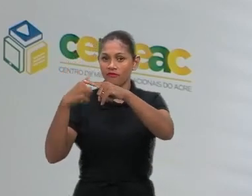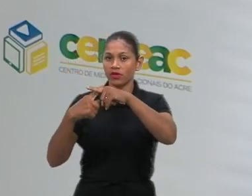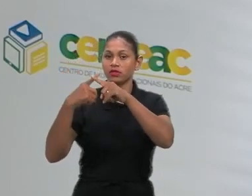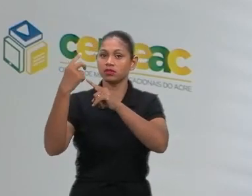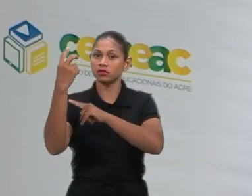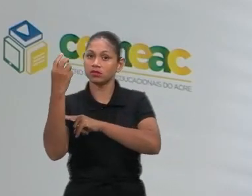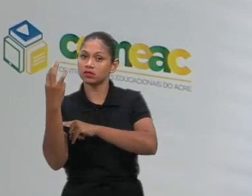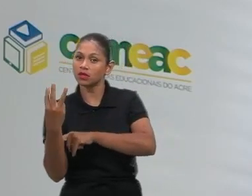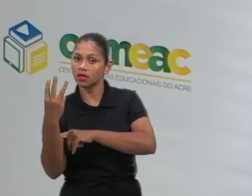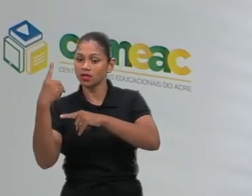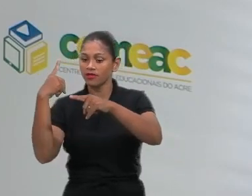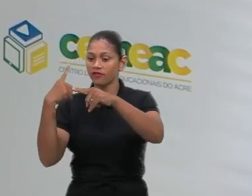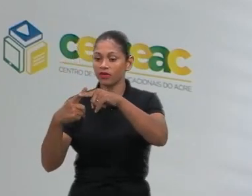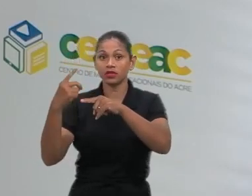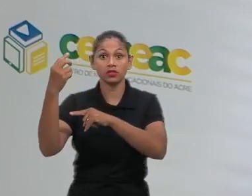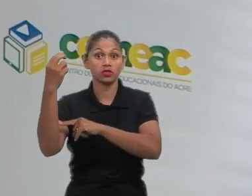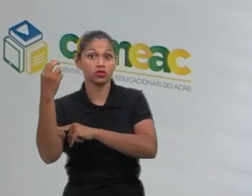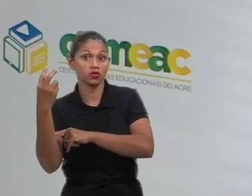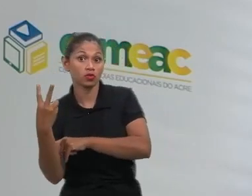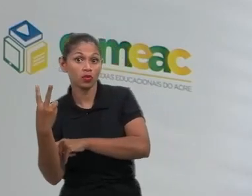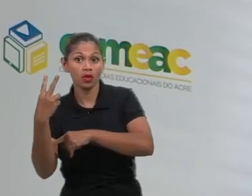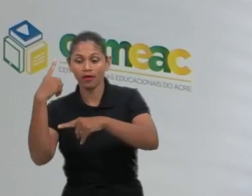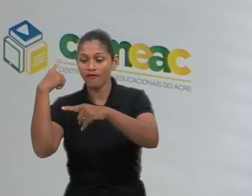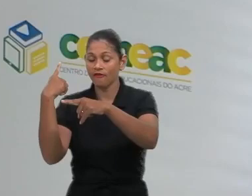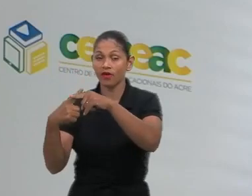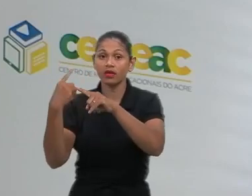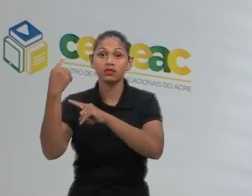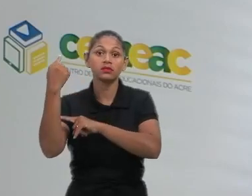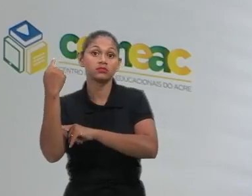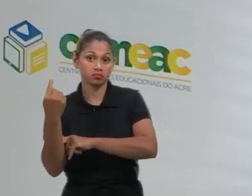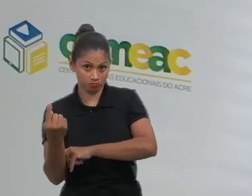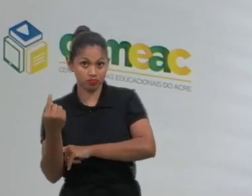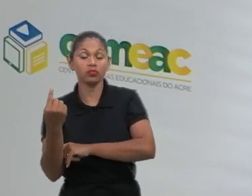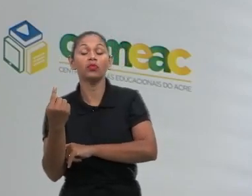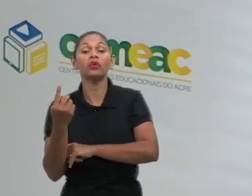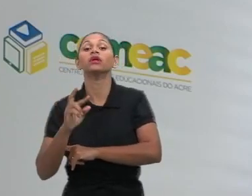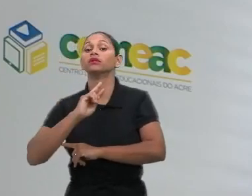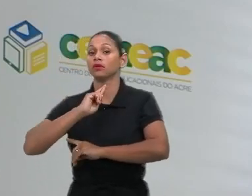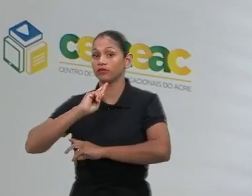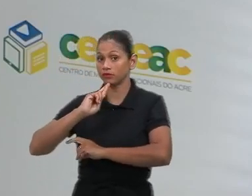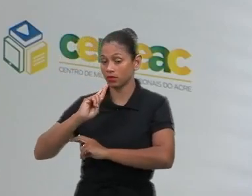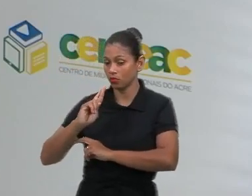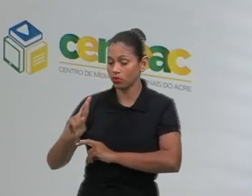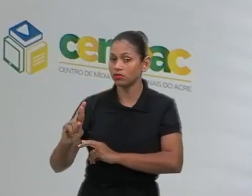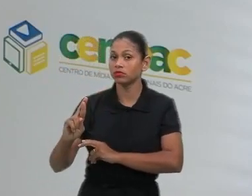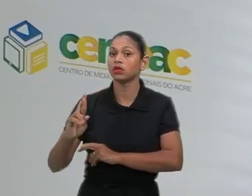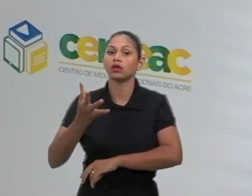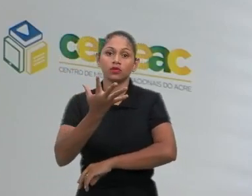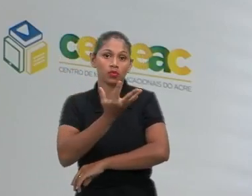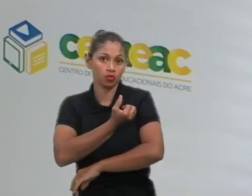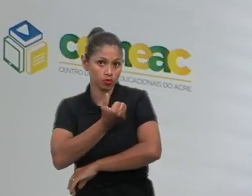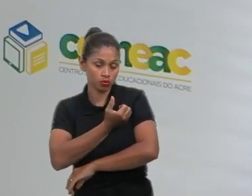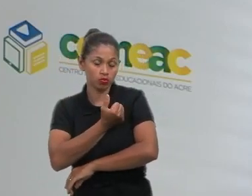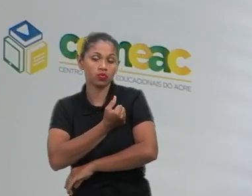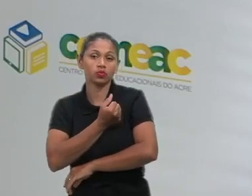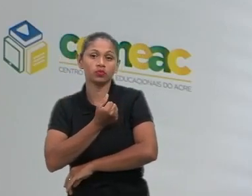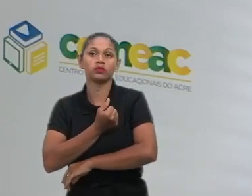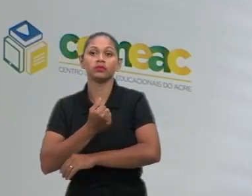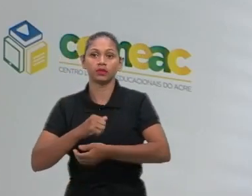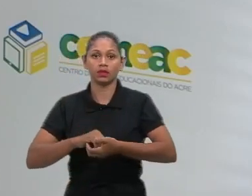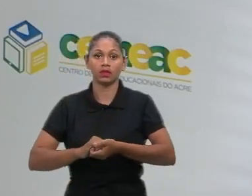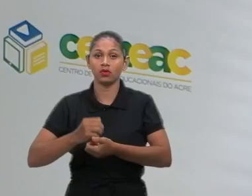1. Então, 5 vezes 4, 20. 20 vezes 3, 60. 60 vezes 2, 120. 120 vezes